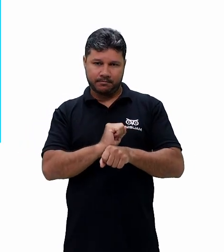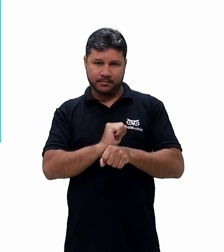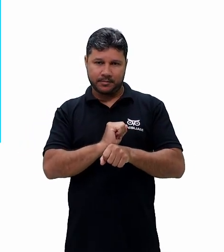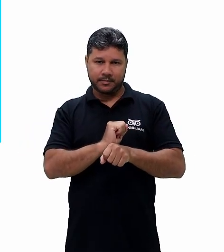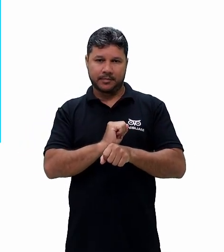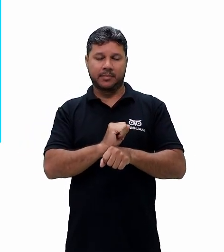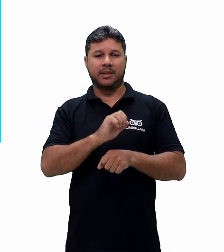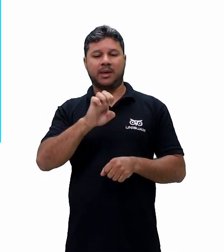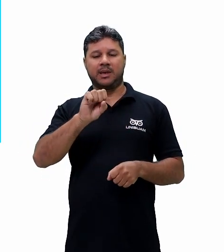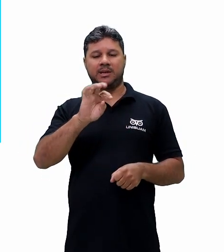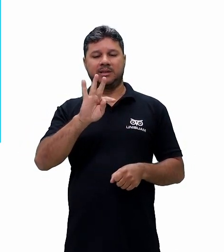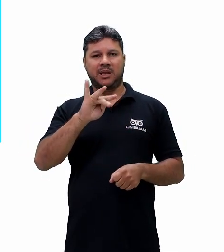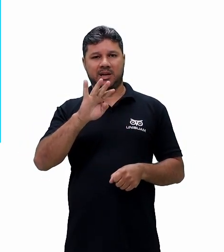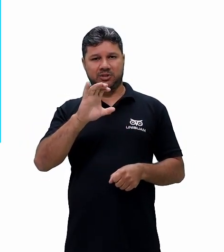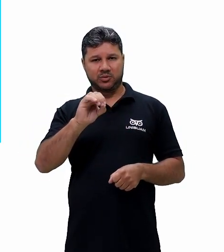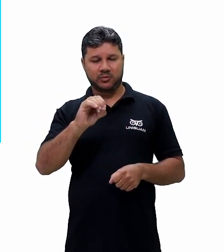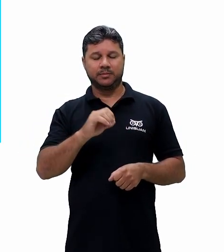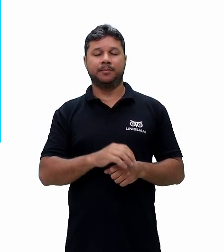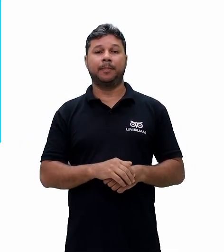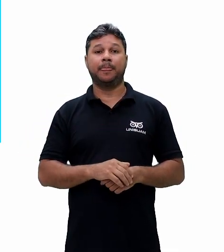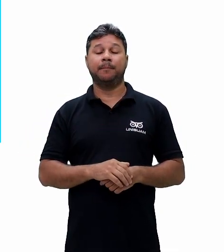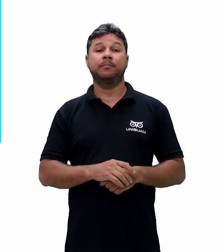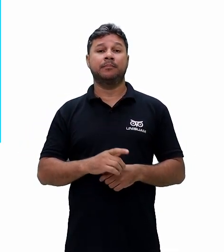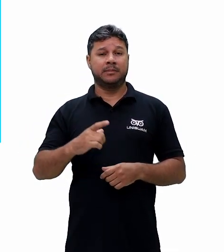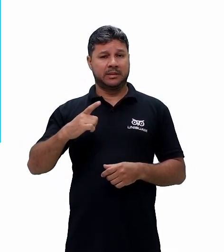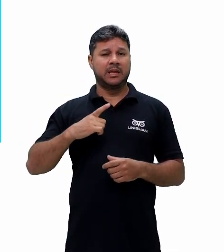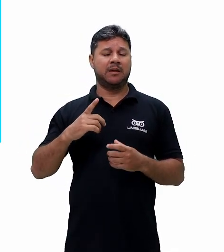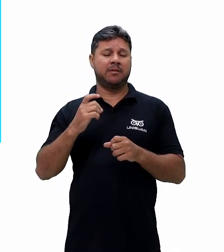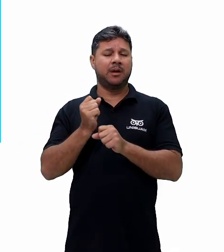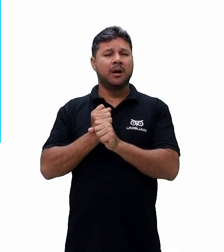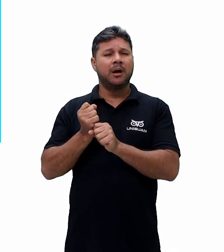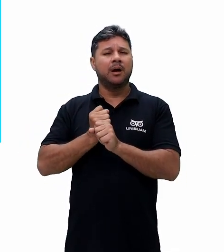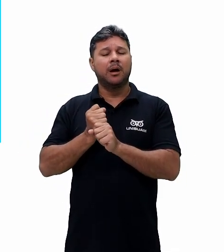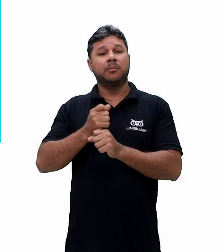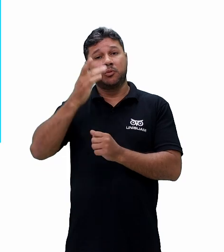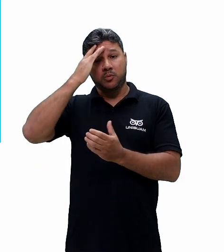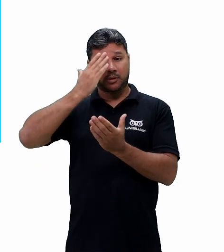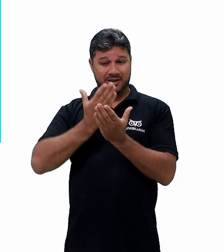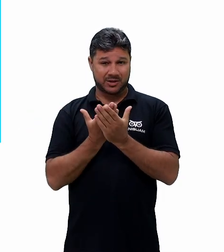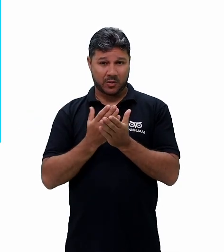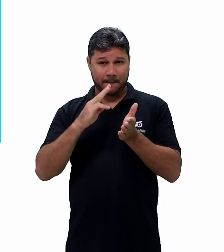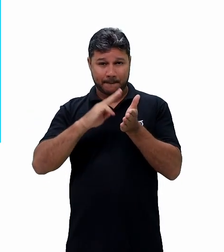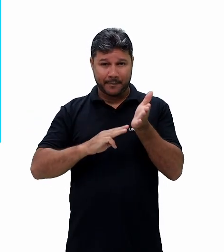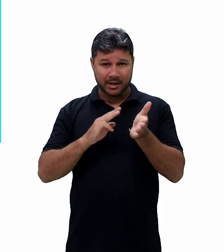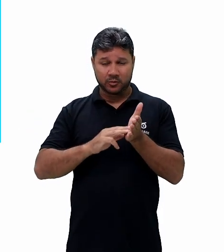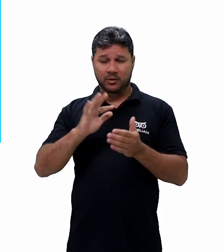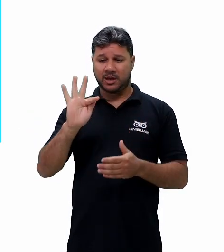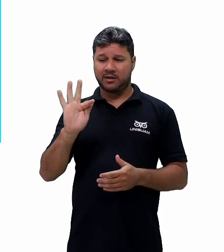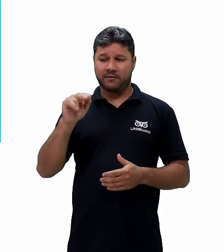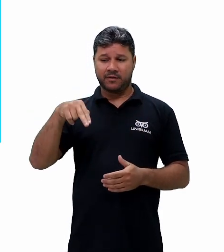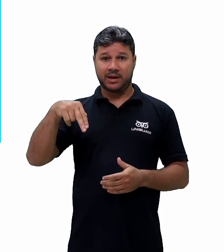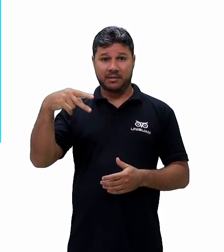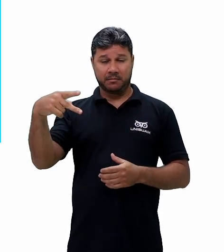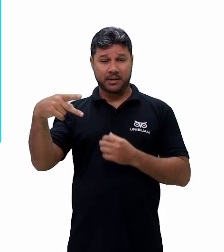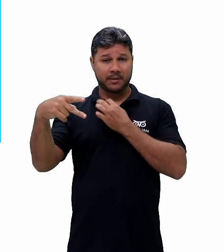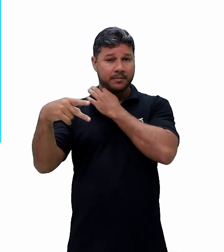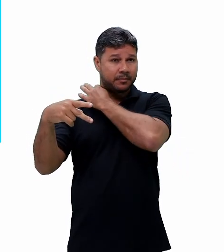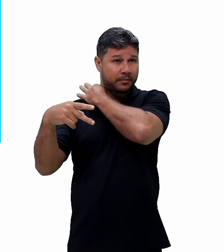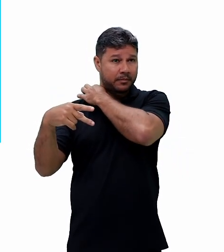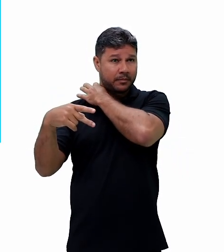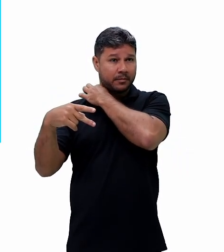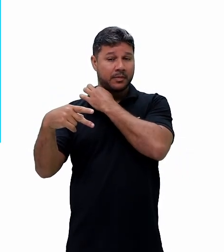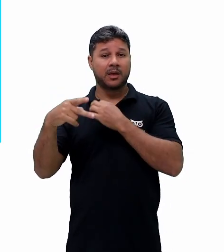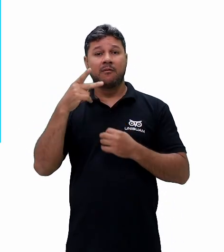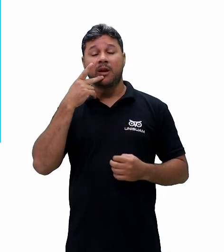estático. Durante muito tempo, acreditou-se que o método FNP era melhor do que